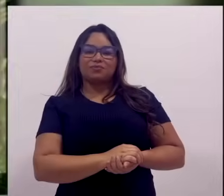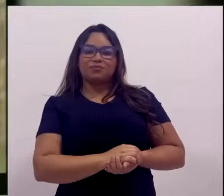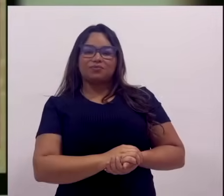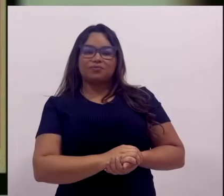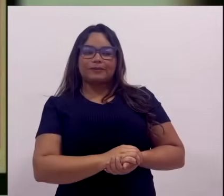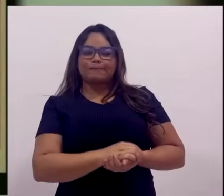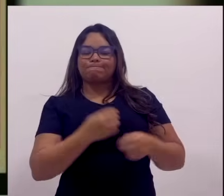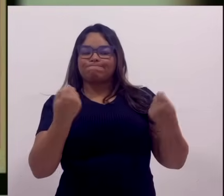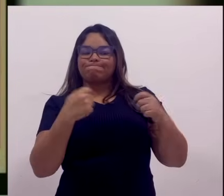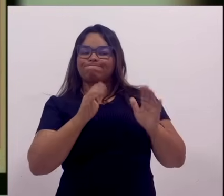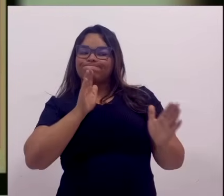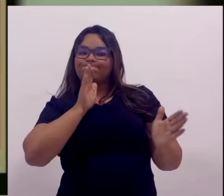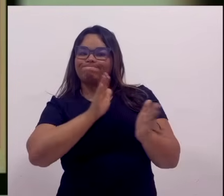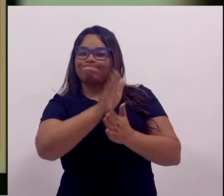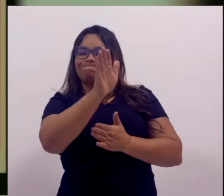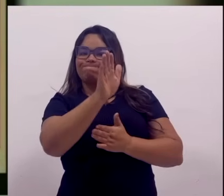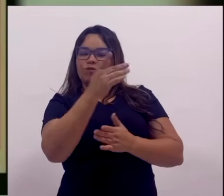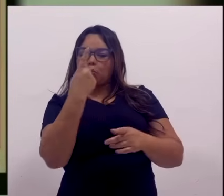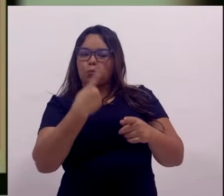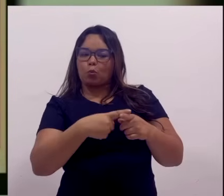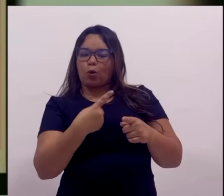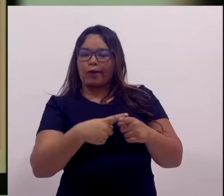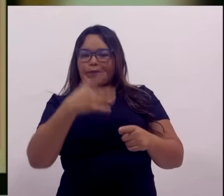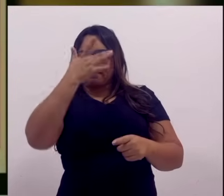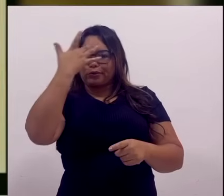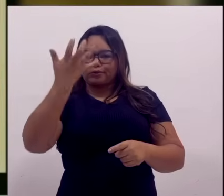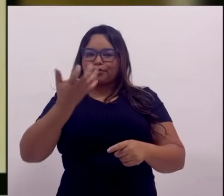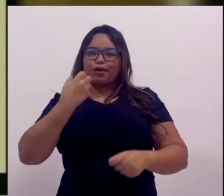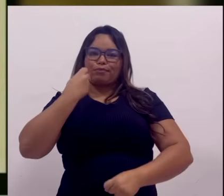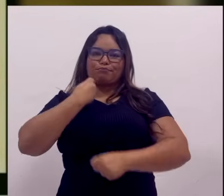e teve que fugir para salvar a sua vida.